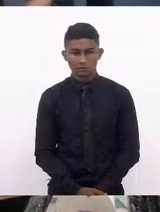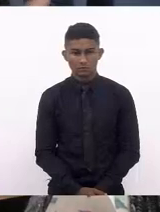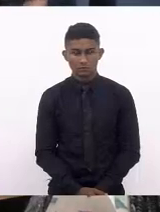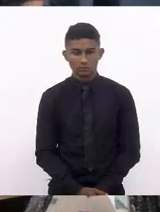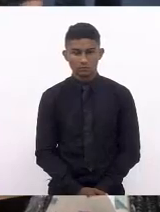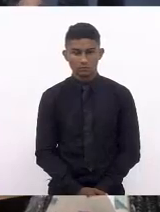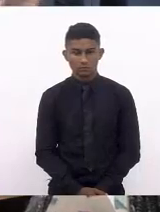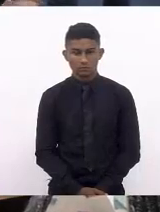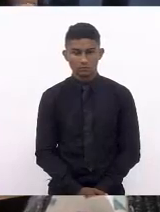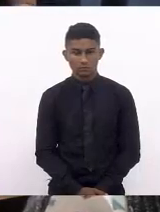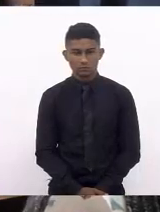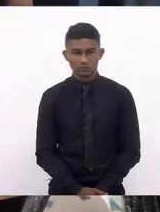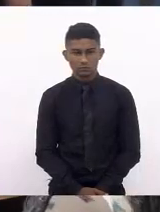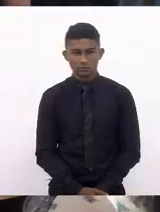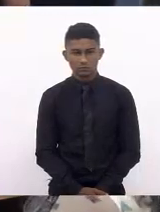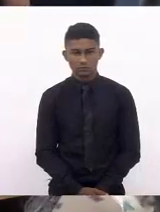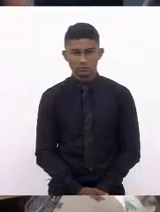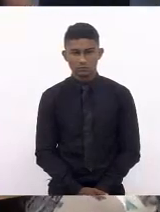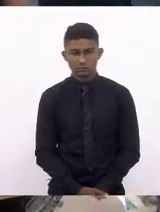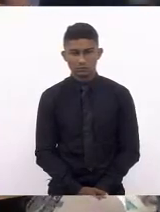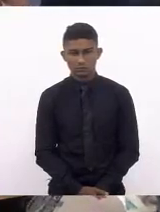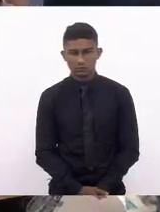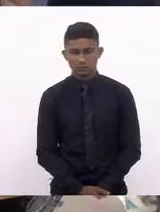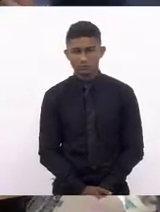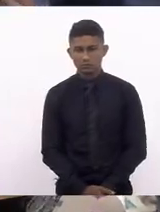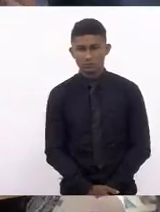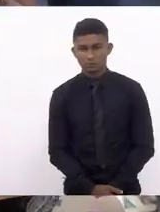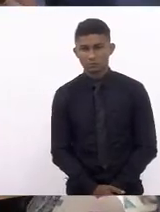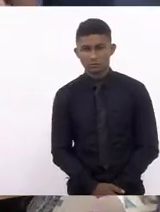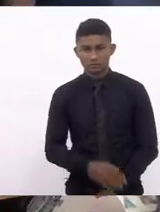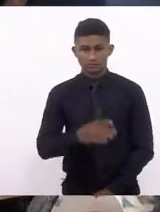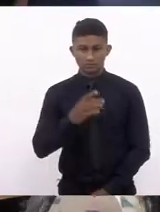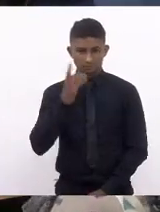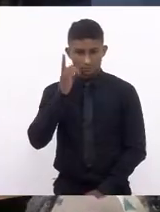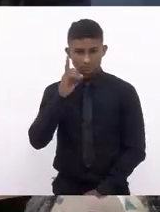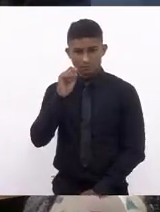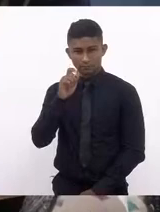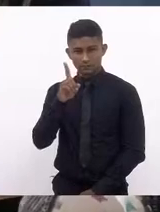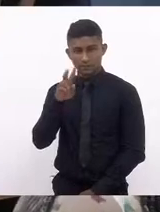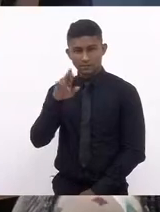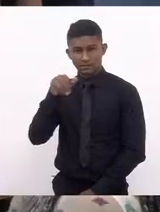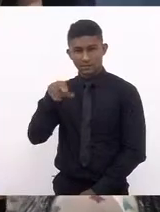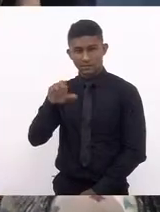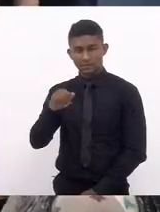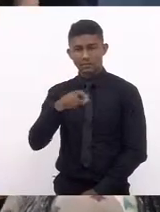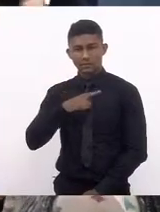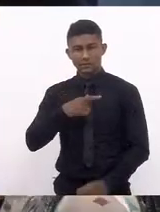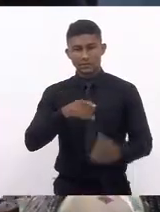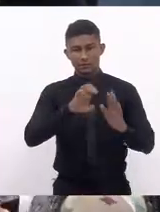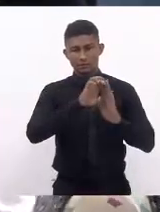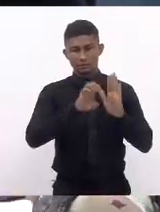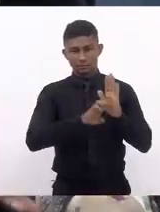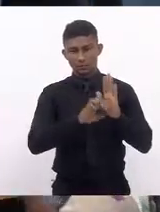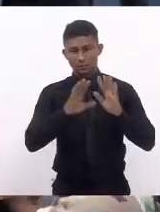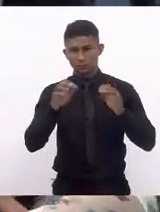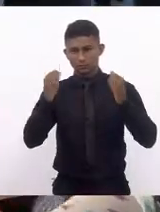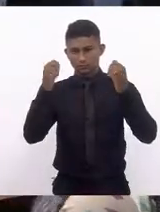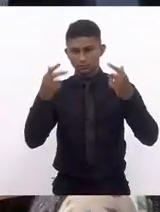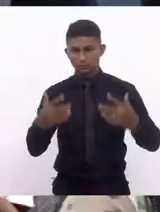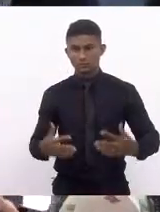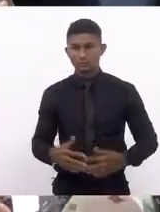E aí o resultado Adriana até amanhã também de vossa excelência' Deixa eu explicar